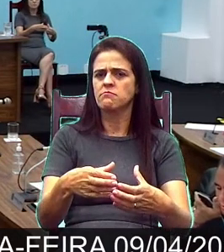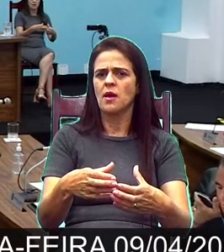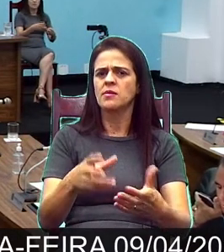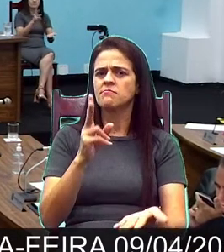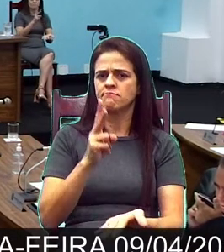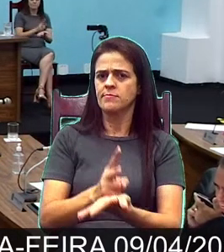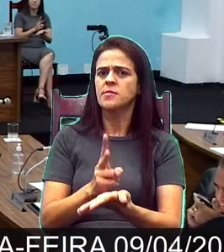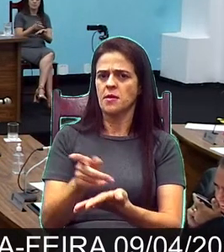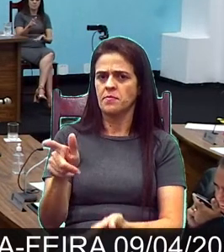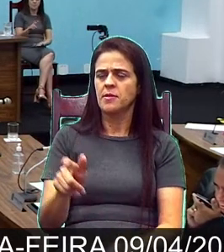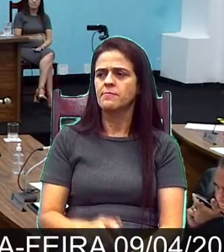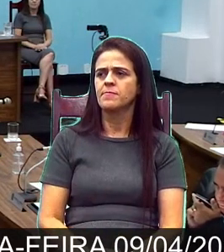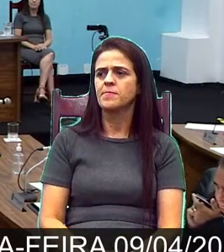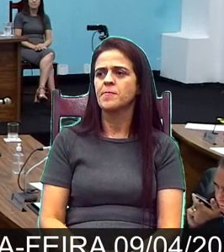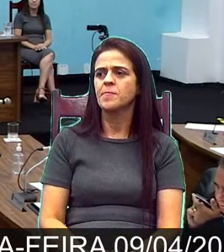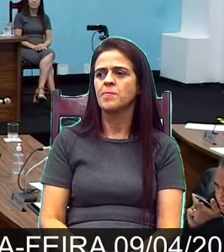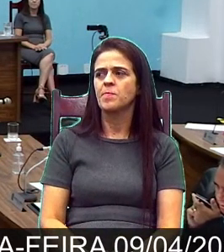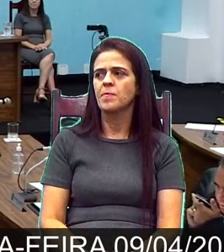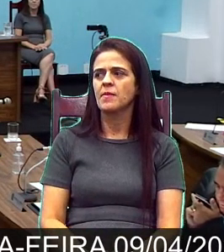e também